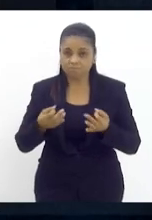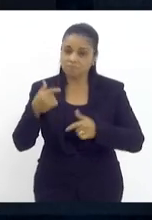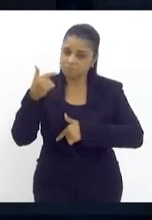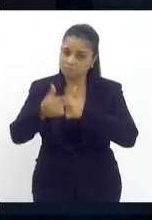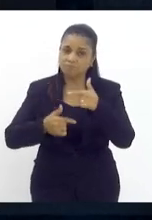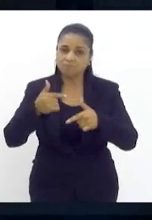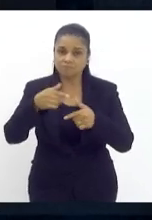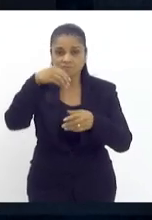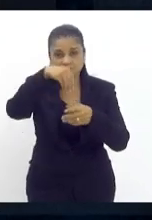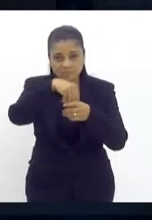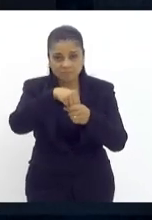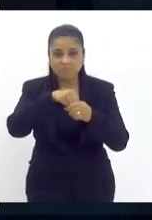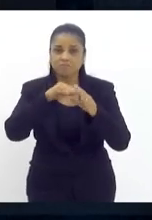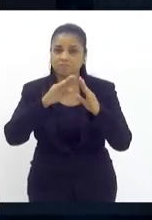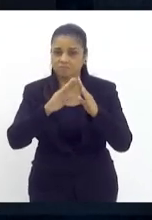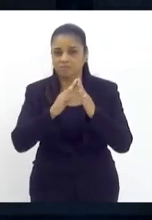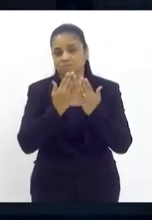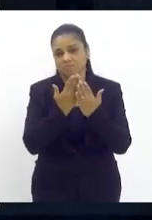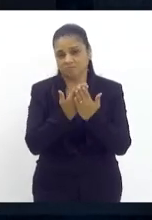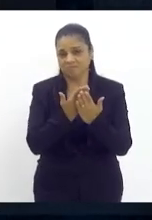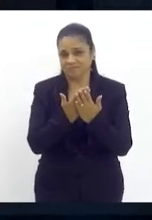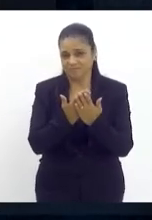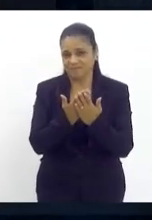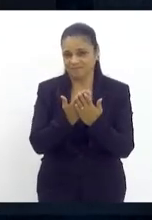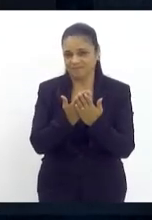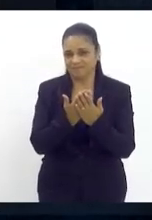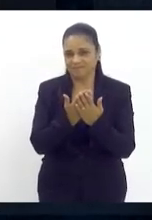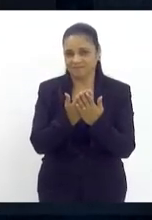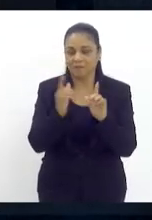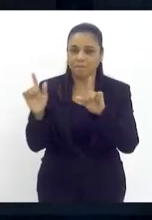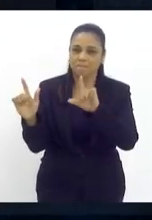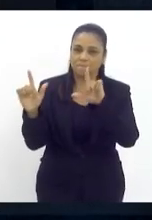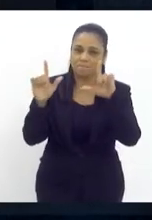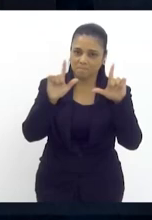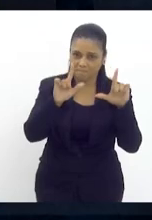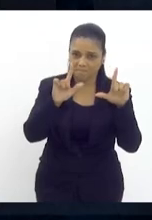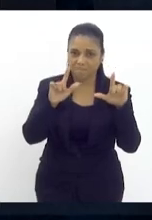trabalhado dentro da escola. Próximo, por favor.